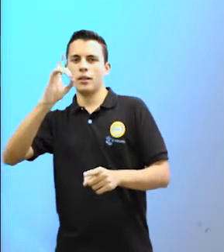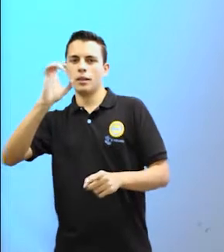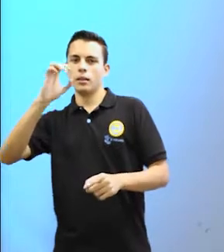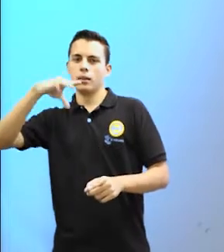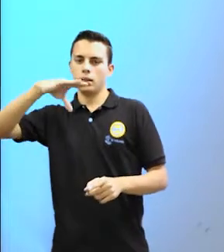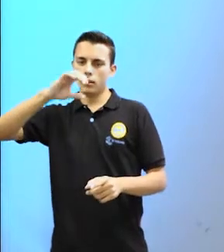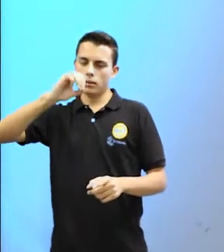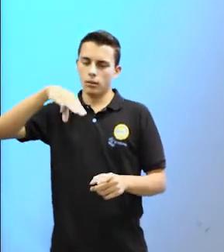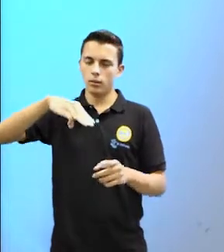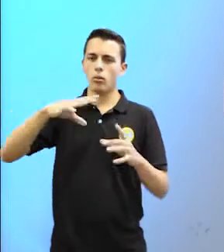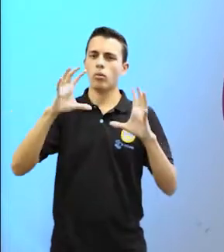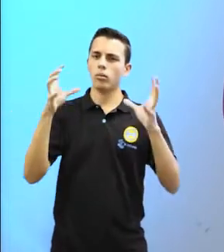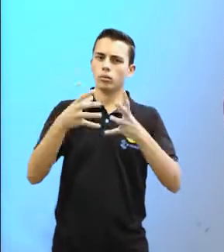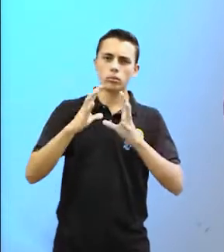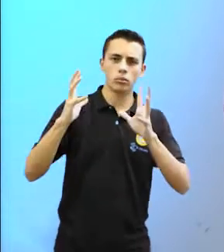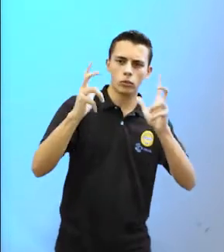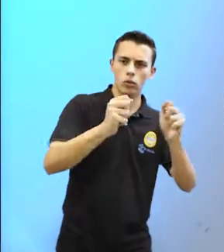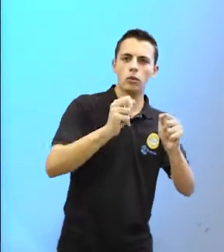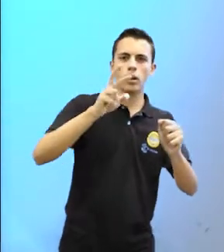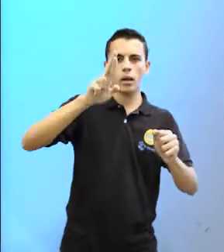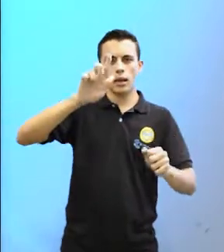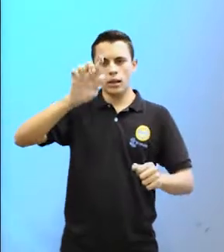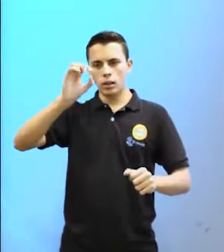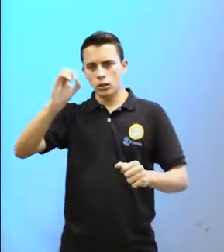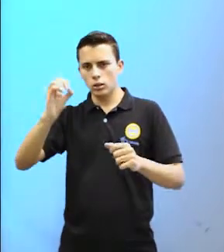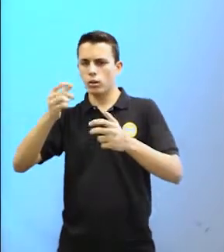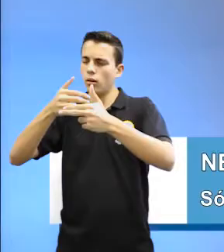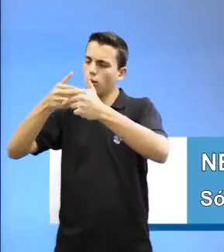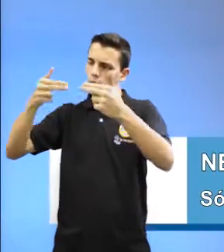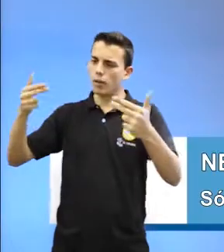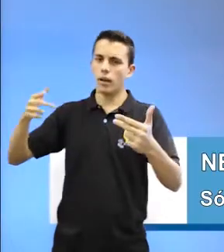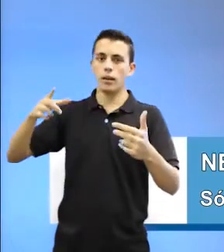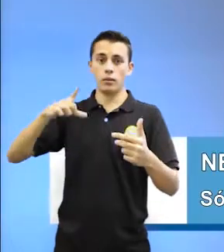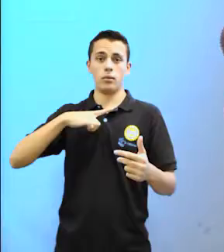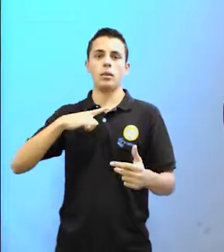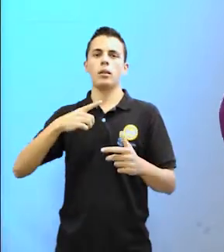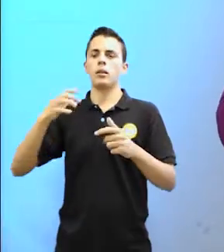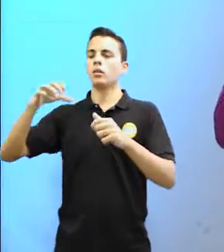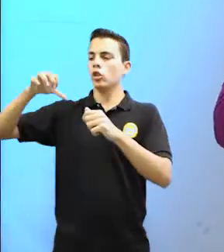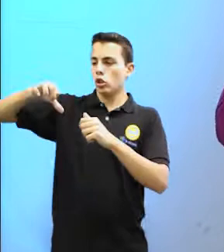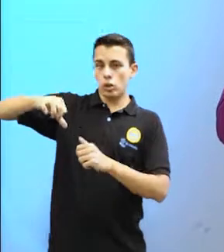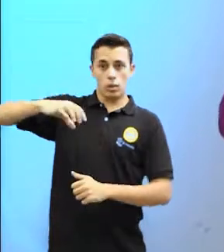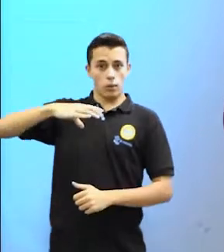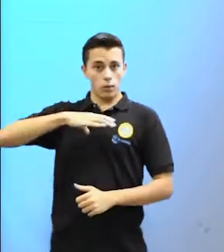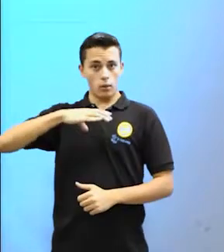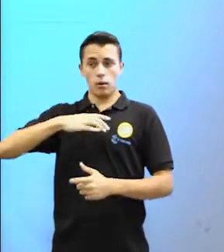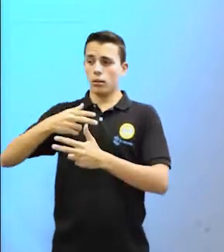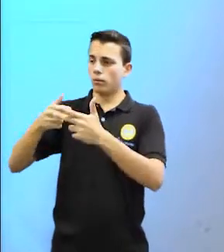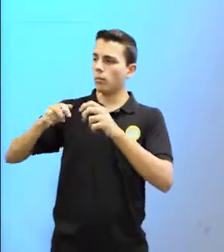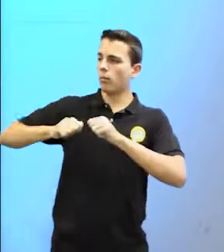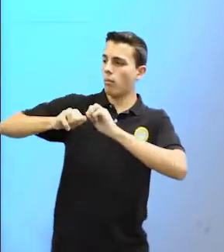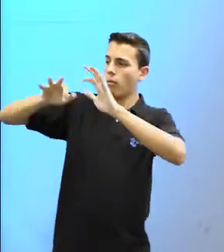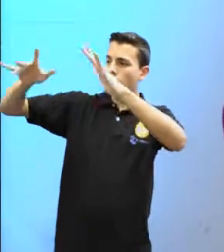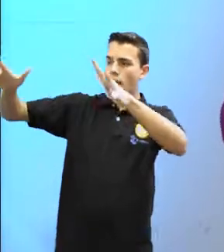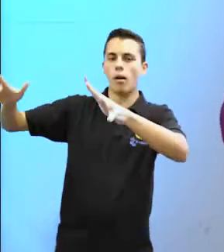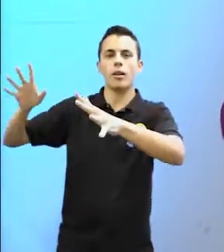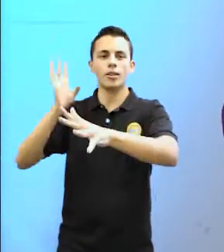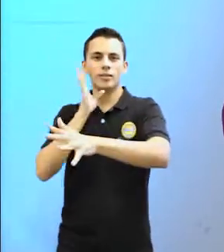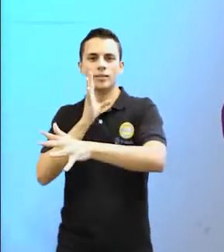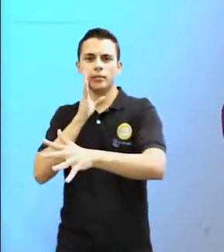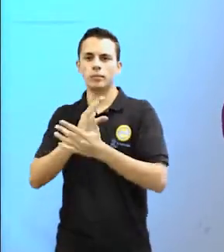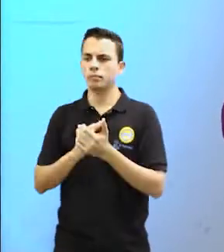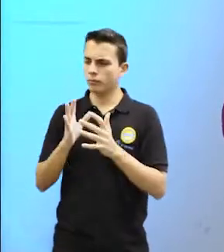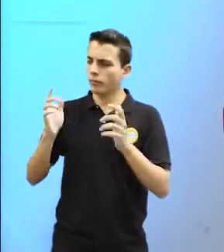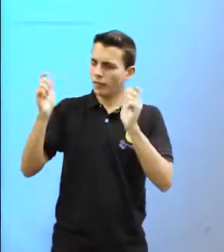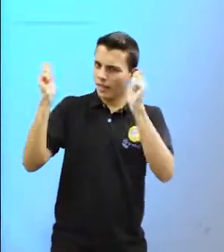a RGO aqui que nós estamos passando nesse momento para 9 cidades. Já estamos aqui, mas ainda dá para falar mais um pouquinho. Dá pra falar. Eu quero